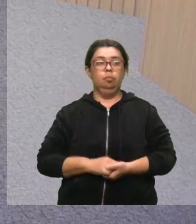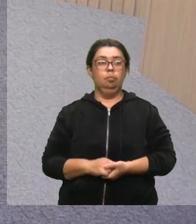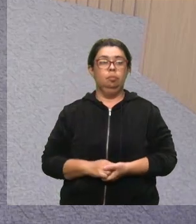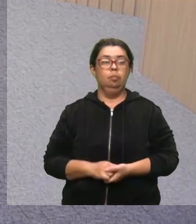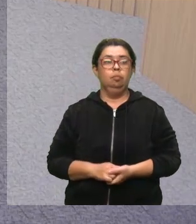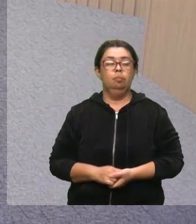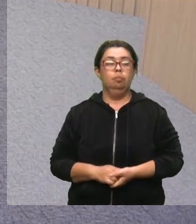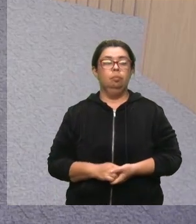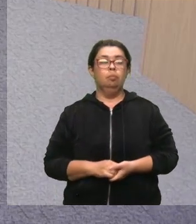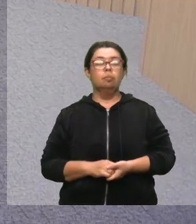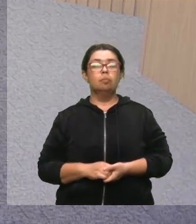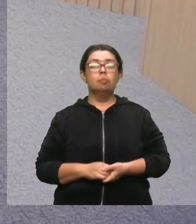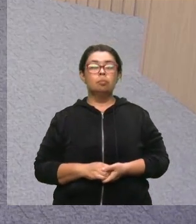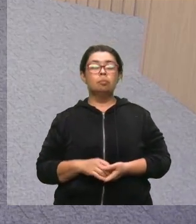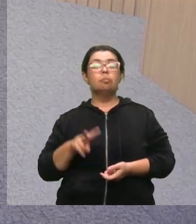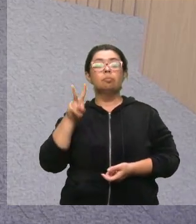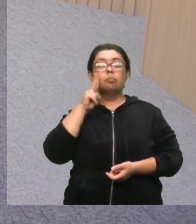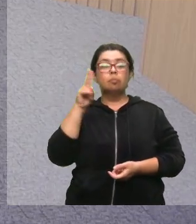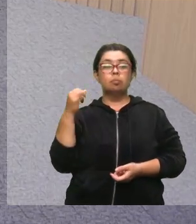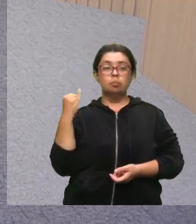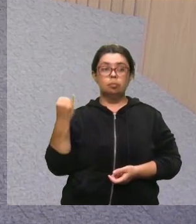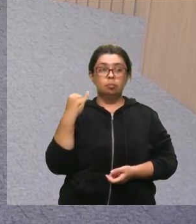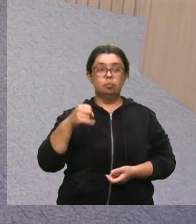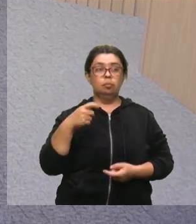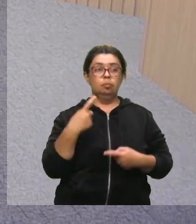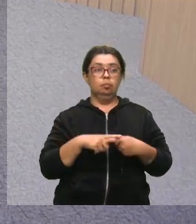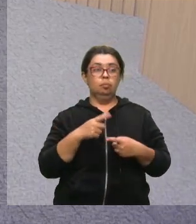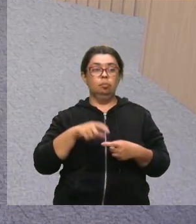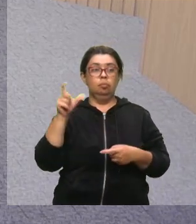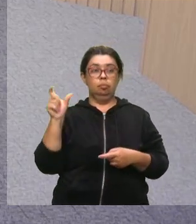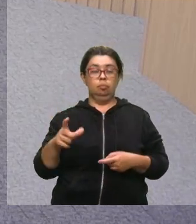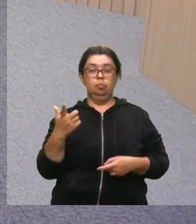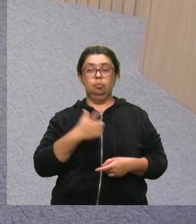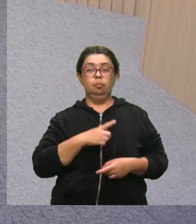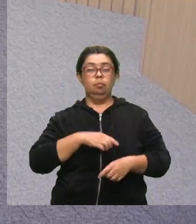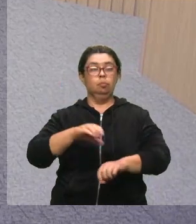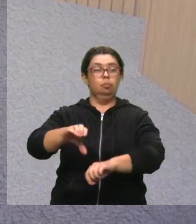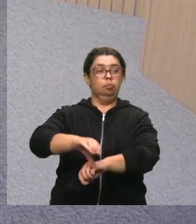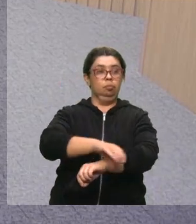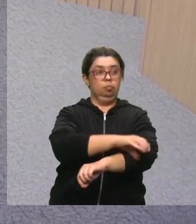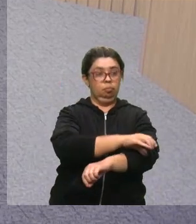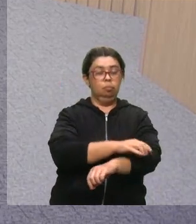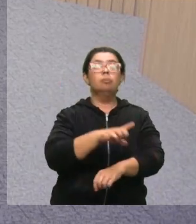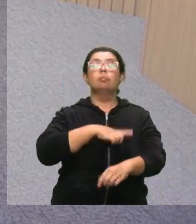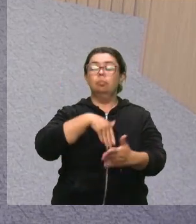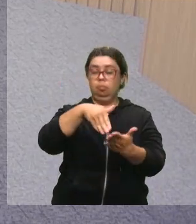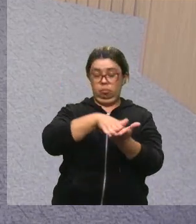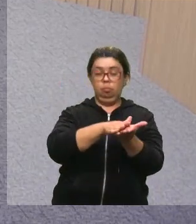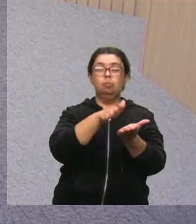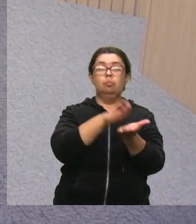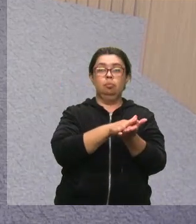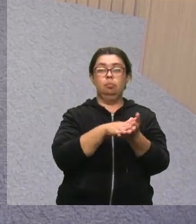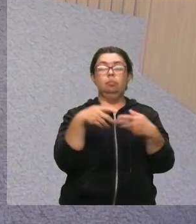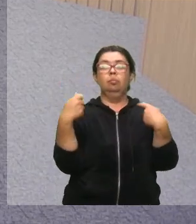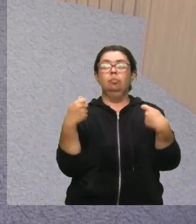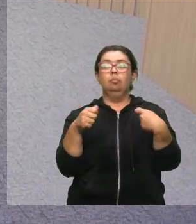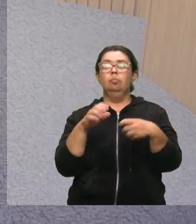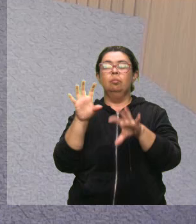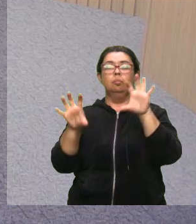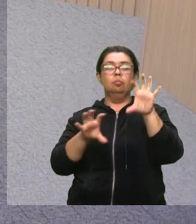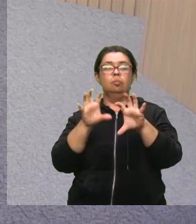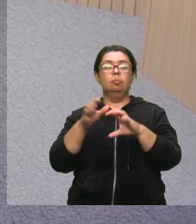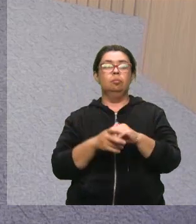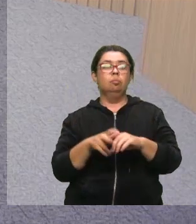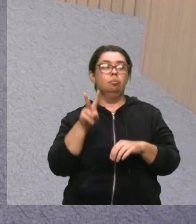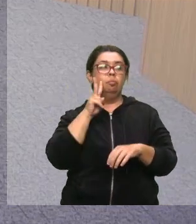enxerga como prioridade, porque o cidadão que não tem a calçada no seu terreno, ele é multado, ele precisa fazer as adequações, e muitas vezes a gente